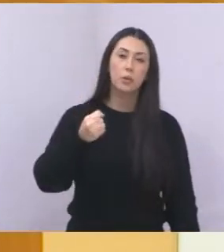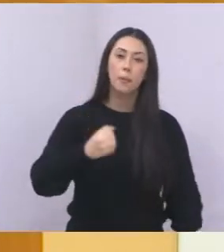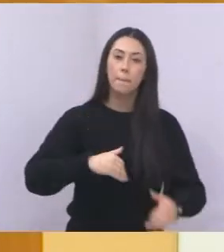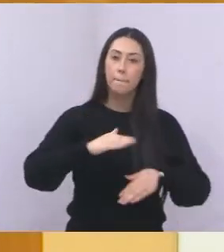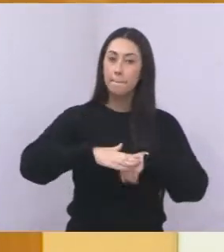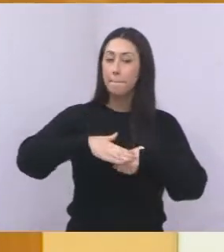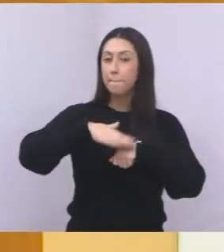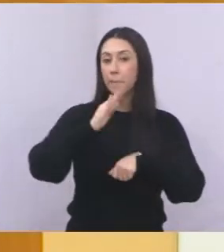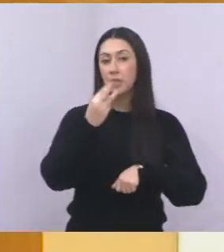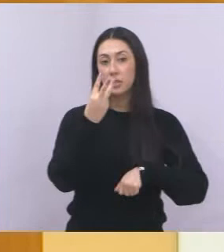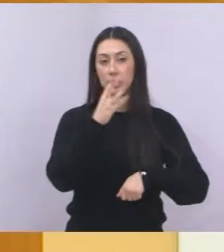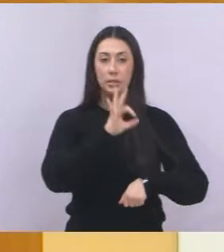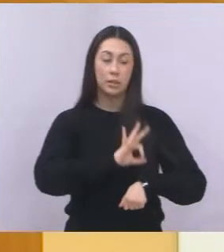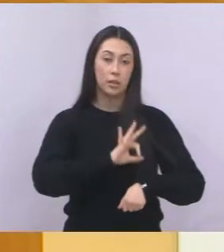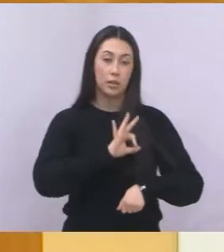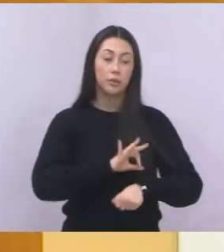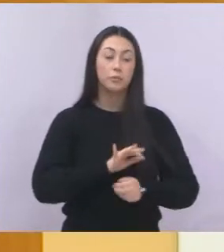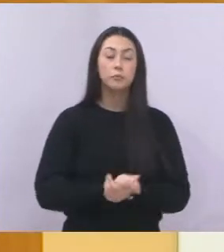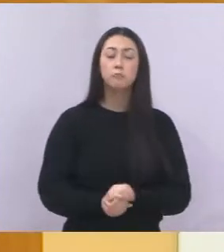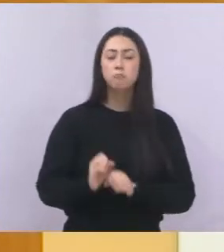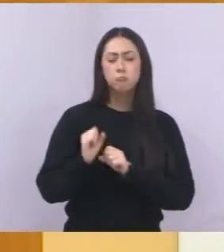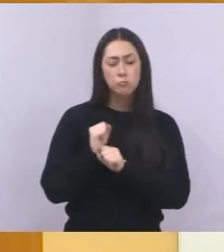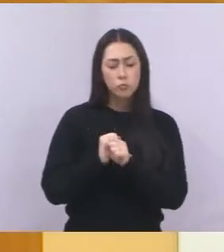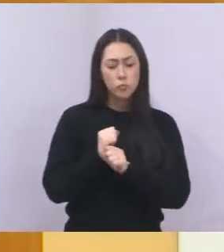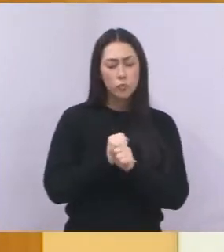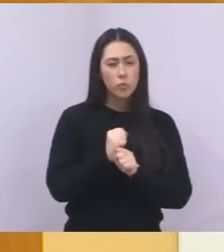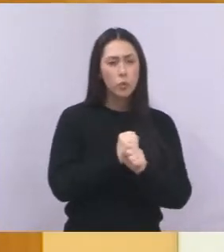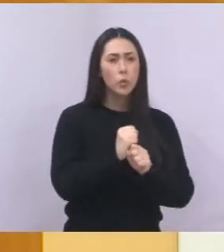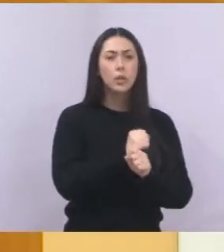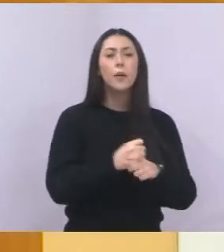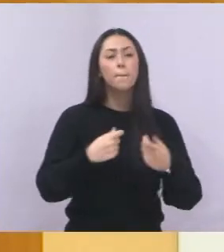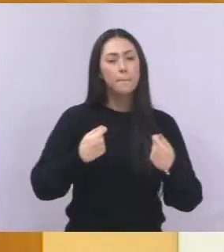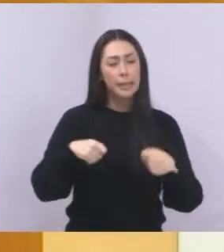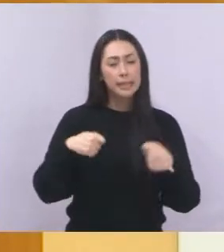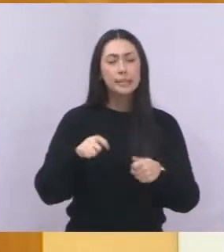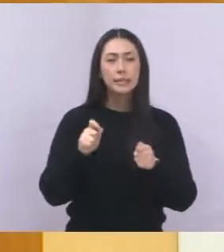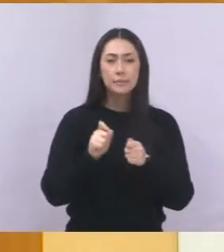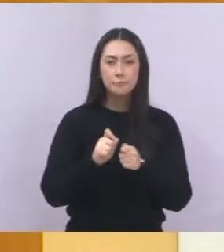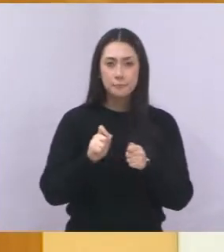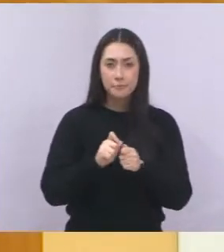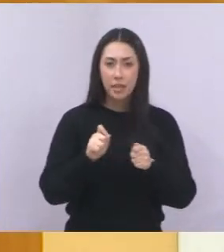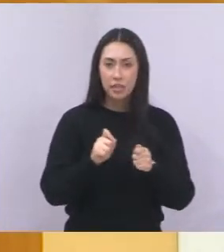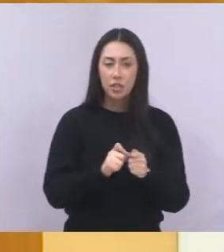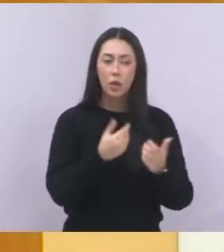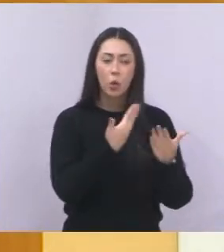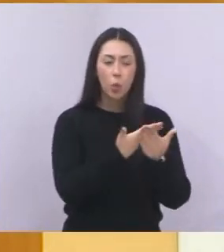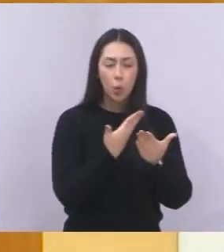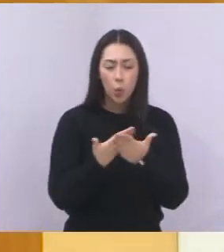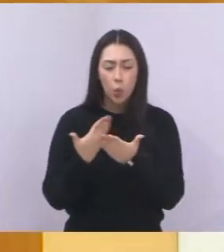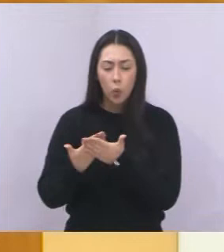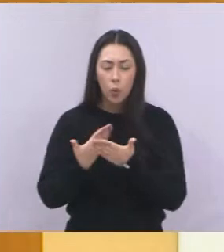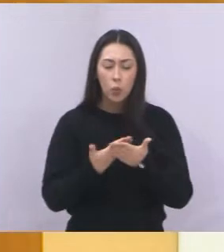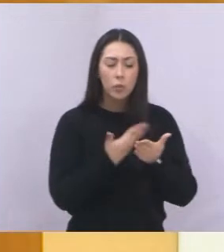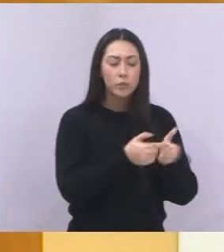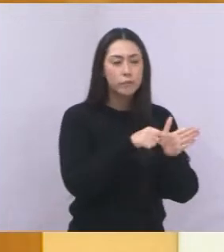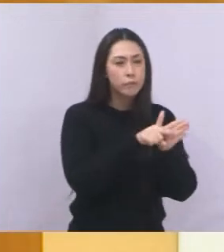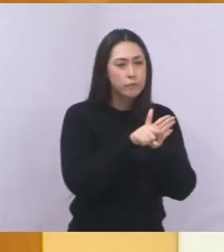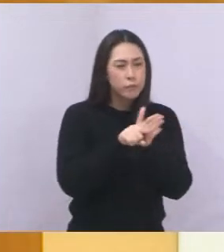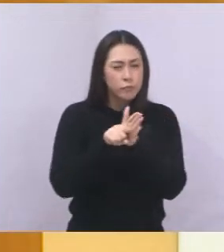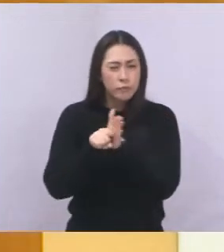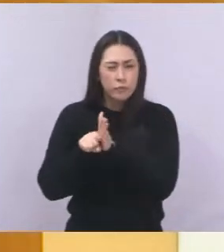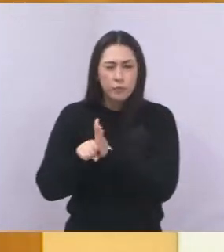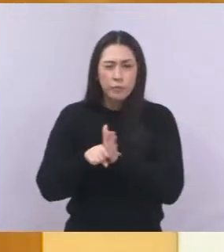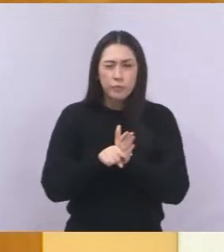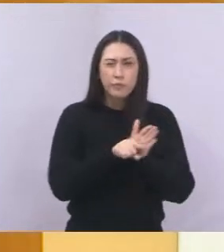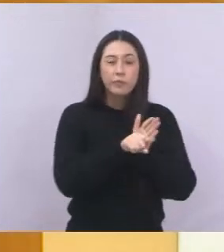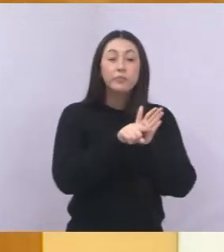único. Anualmente, o Instituto de Previdência do Município de Jacareí deve demonstrar, através de estudos